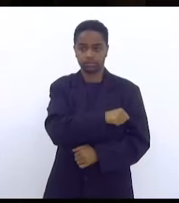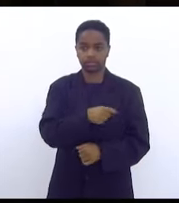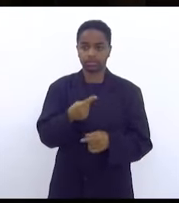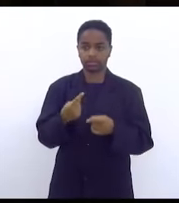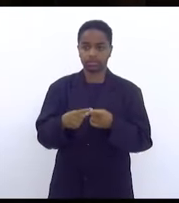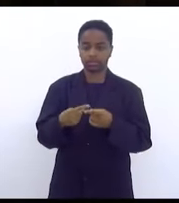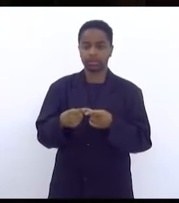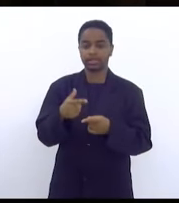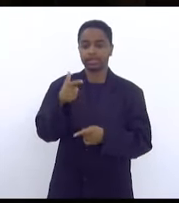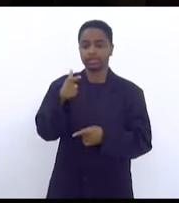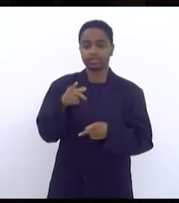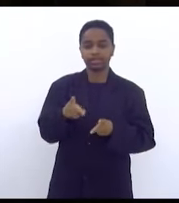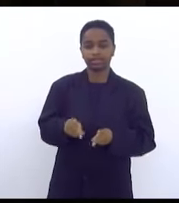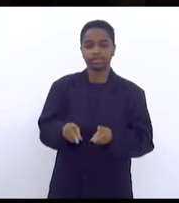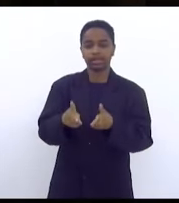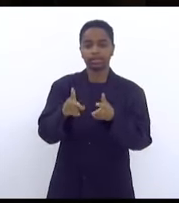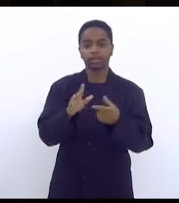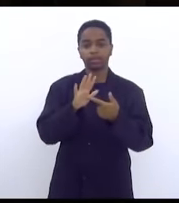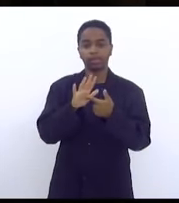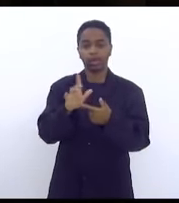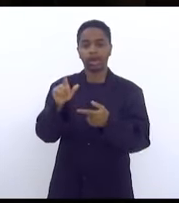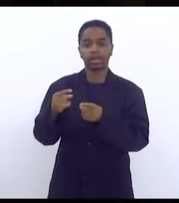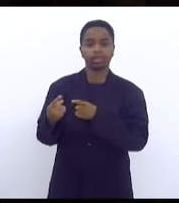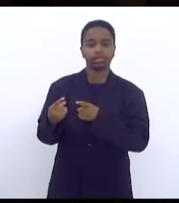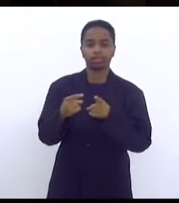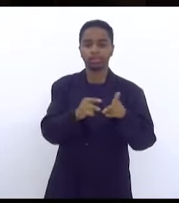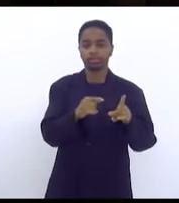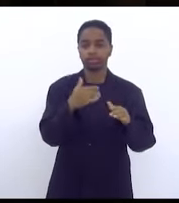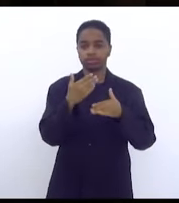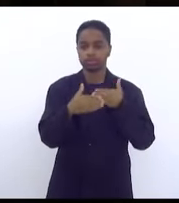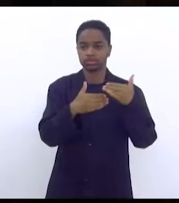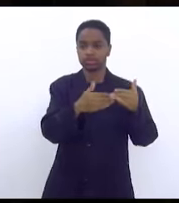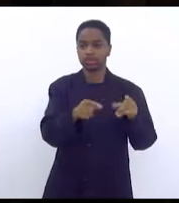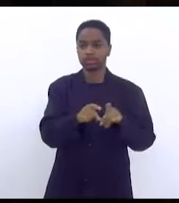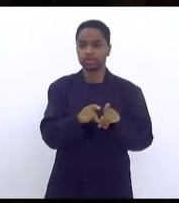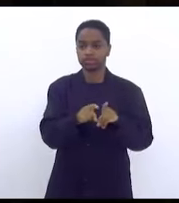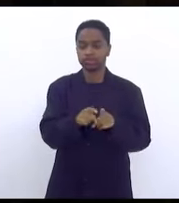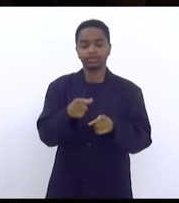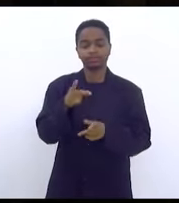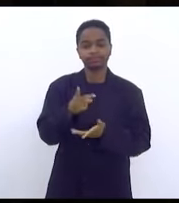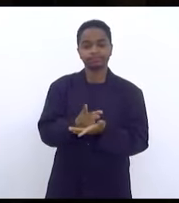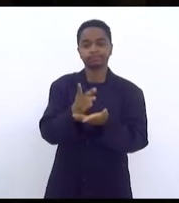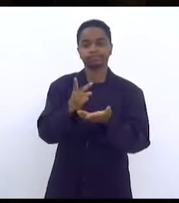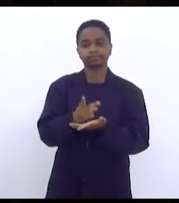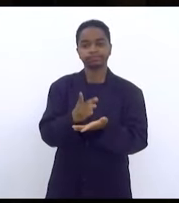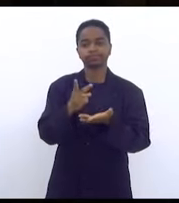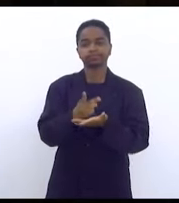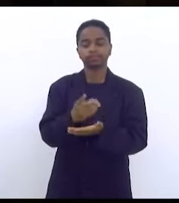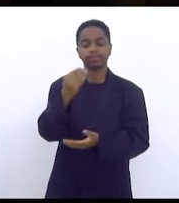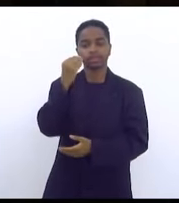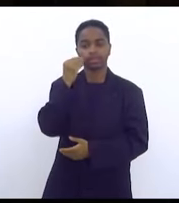mais se coloca como o inimigo do desenvolvimento e, a todo custo, tenta